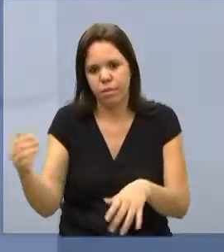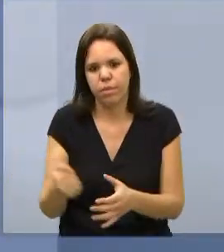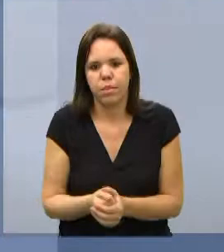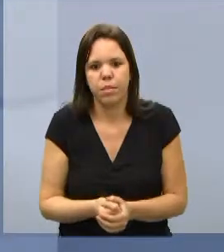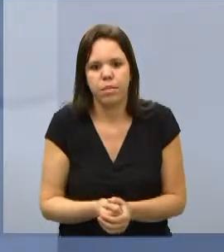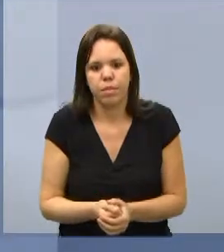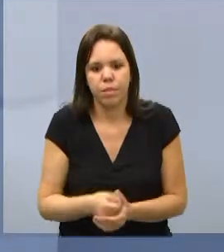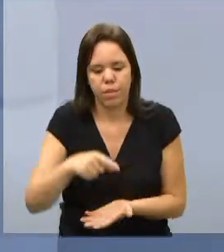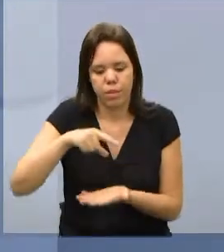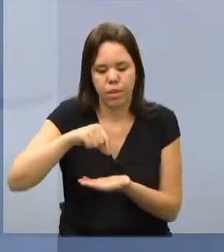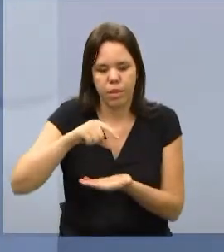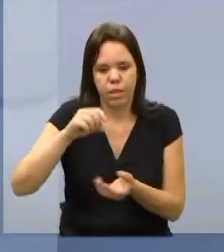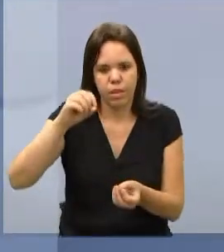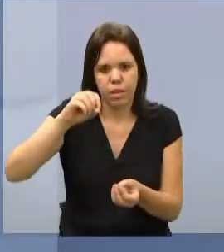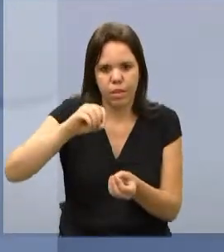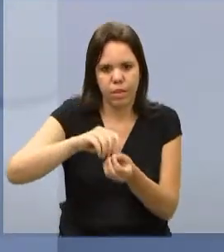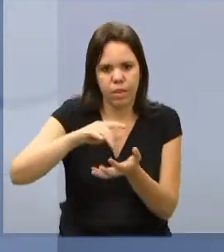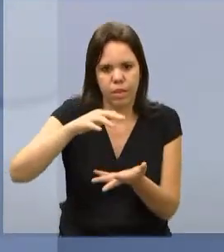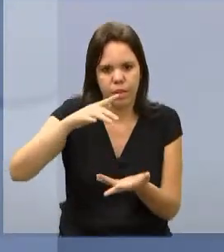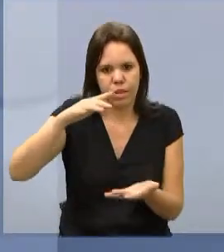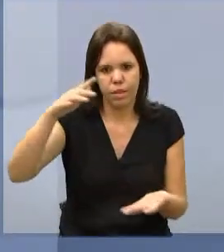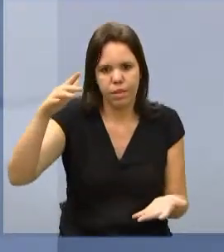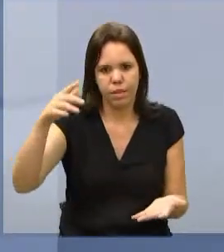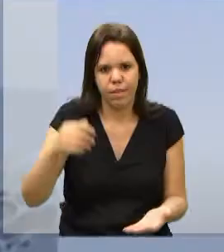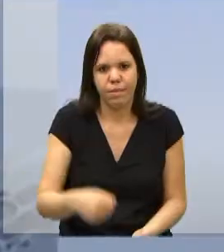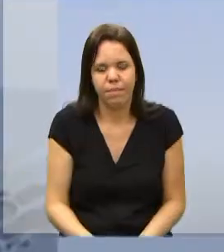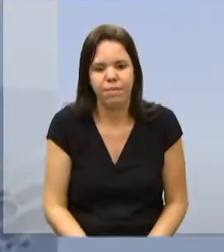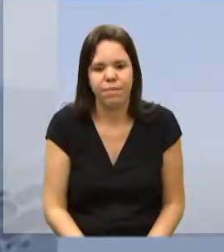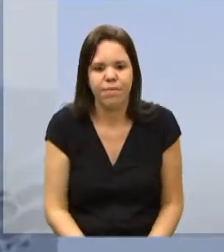a gota da criação.